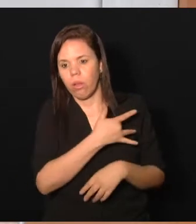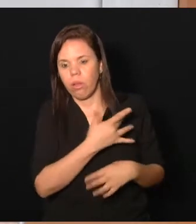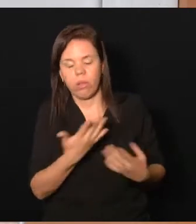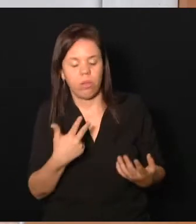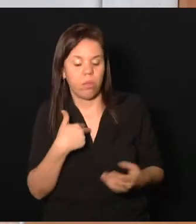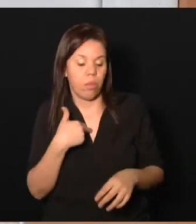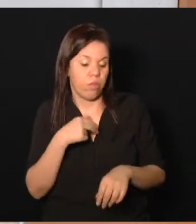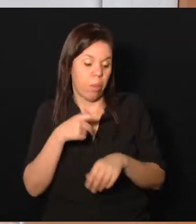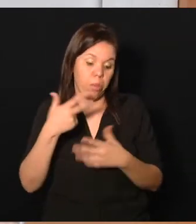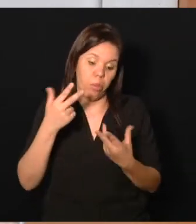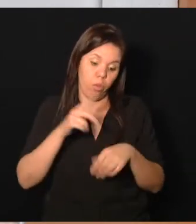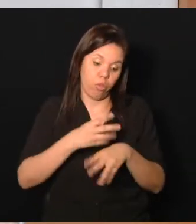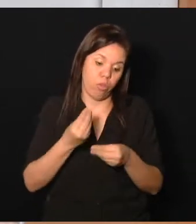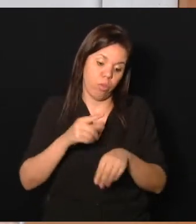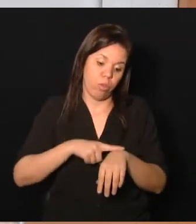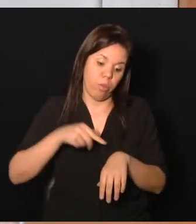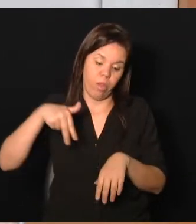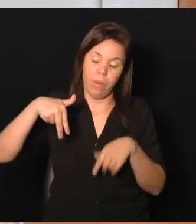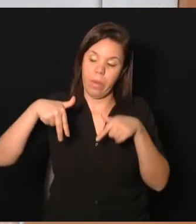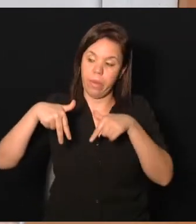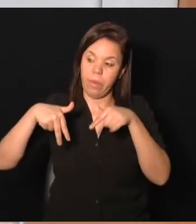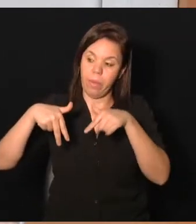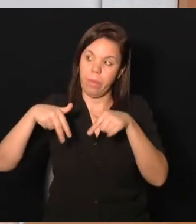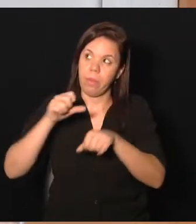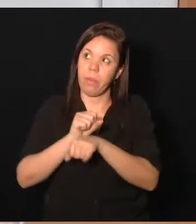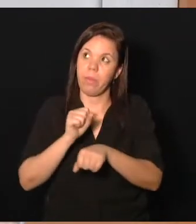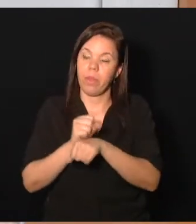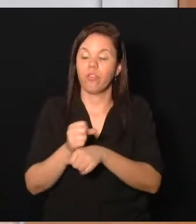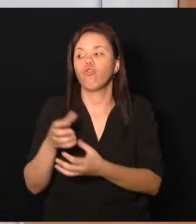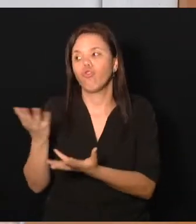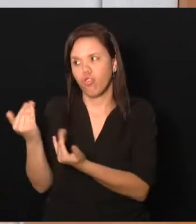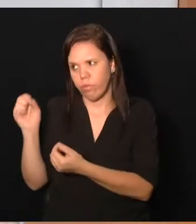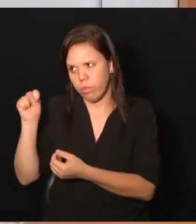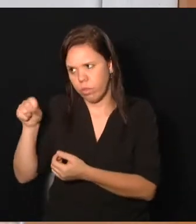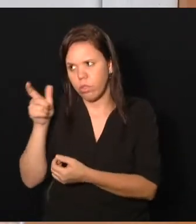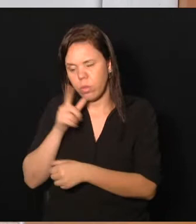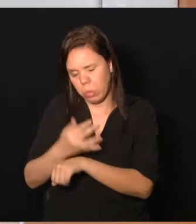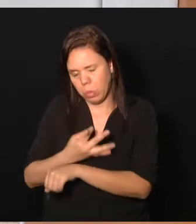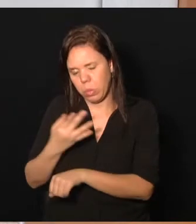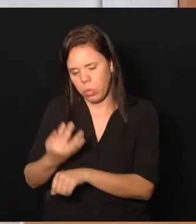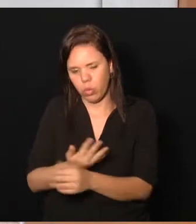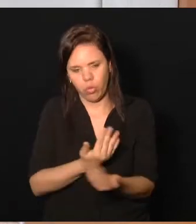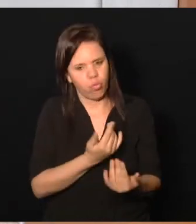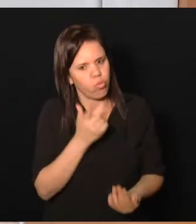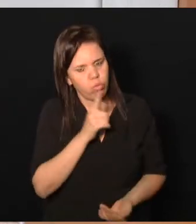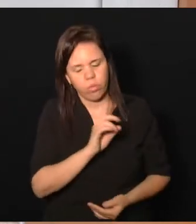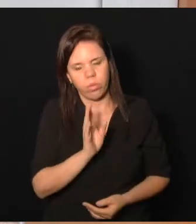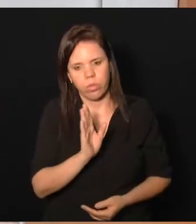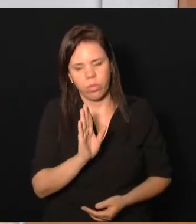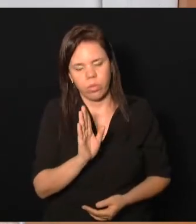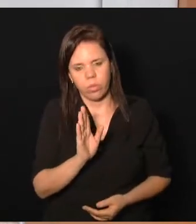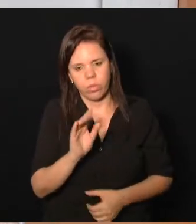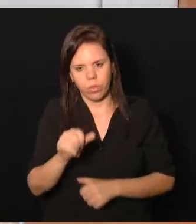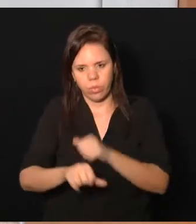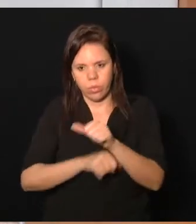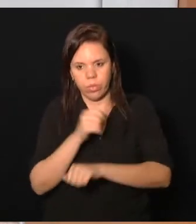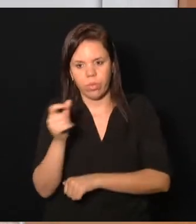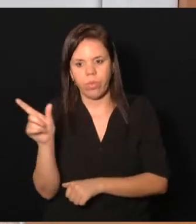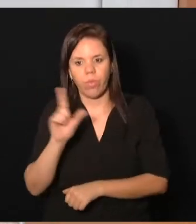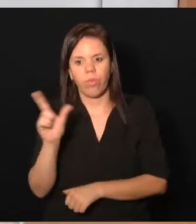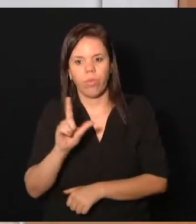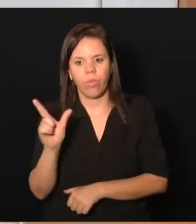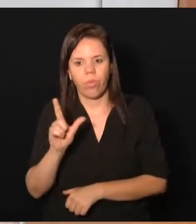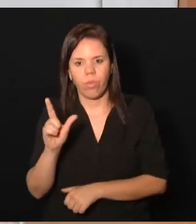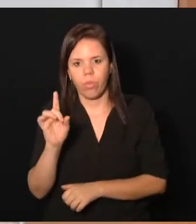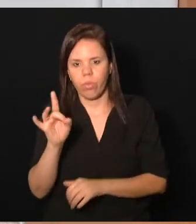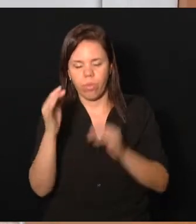permite. O jovem, sim. O idoso, não. Só que daí, invertendo essa lógica, somente cumprindo